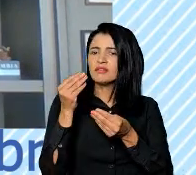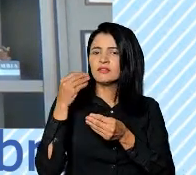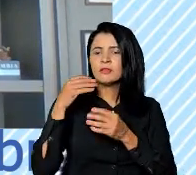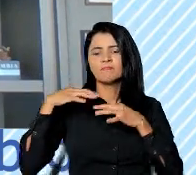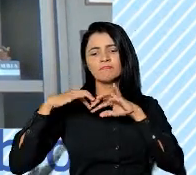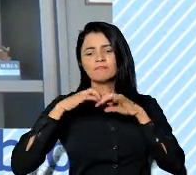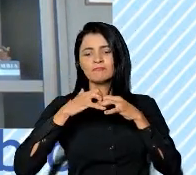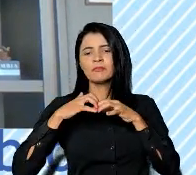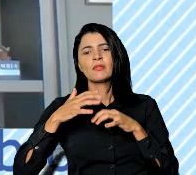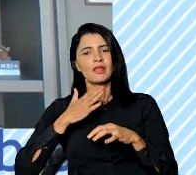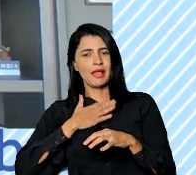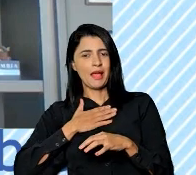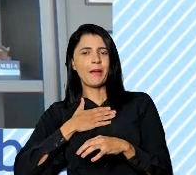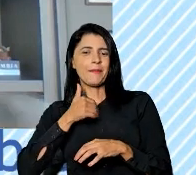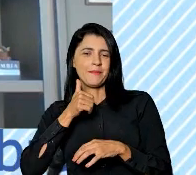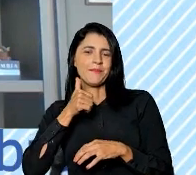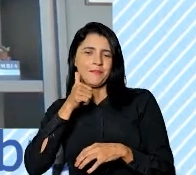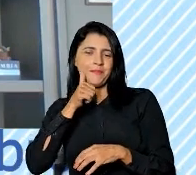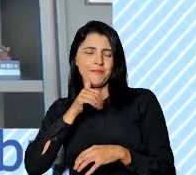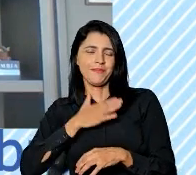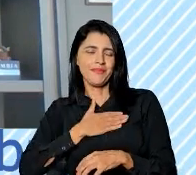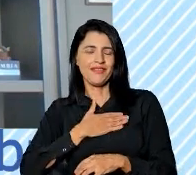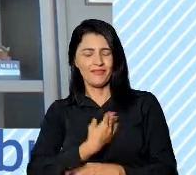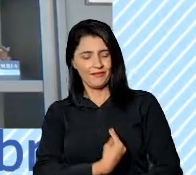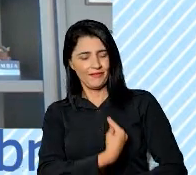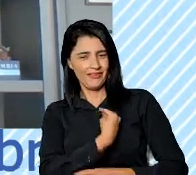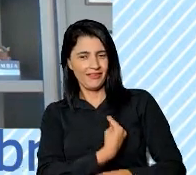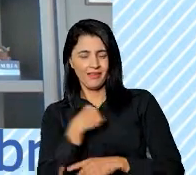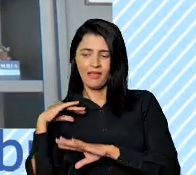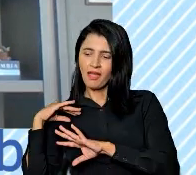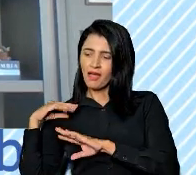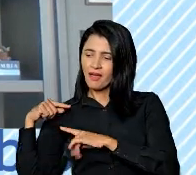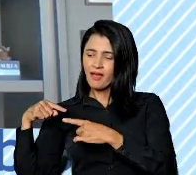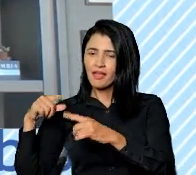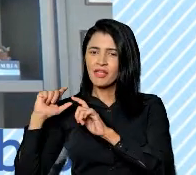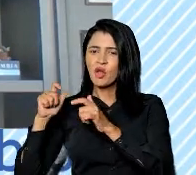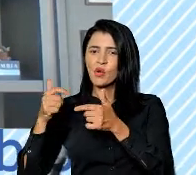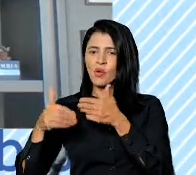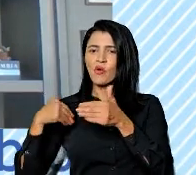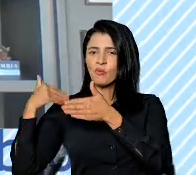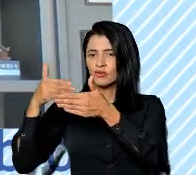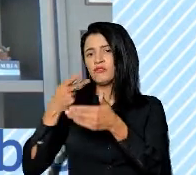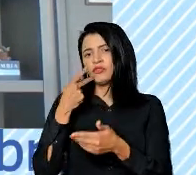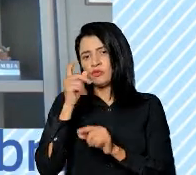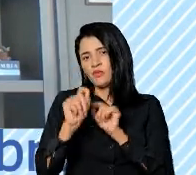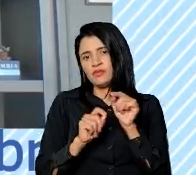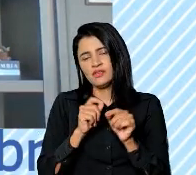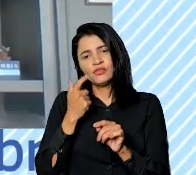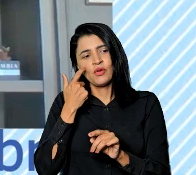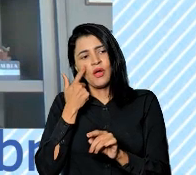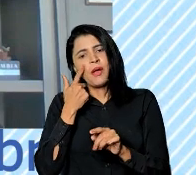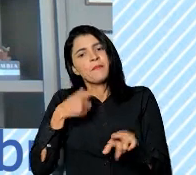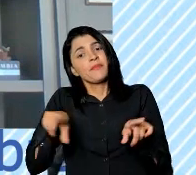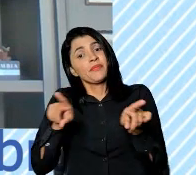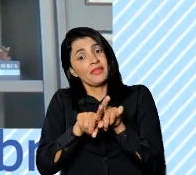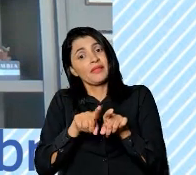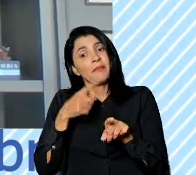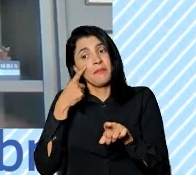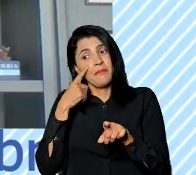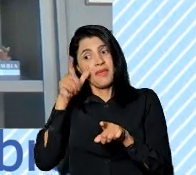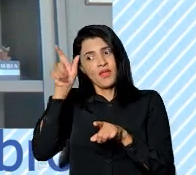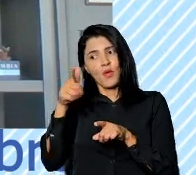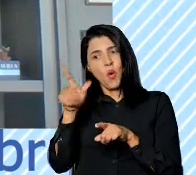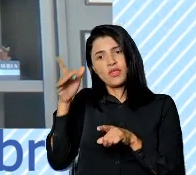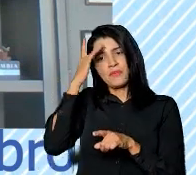pouco da minha própria trajetória, porque eu estou falando isso aparentemente na terceira pessoa, mas isso também é o que eu enfrento. Isso